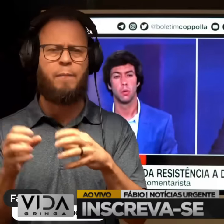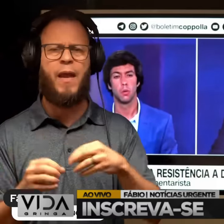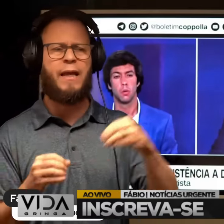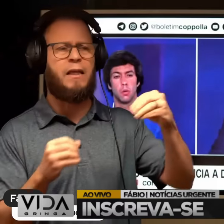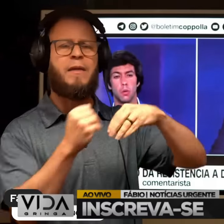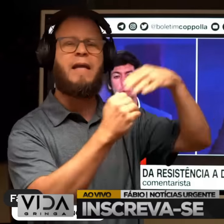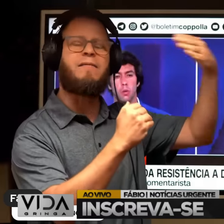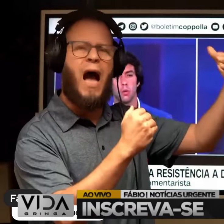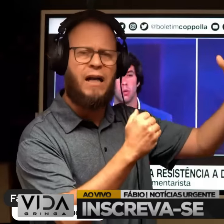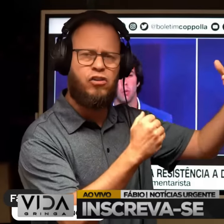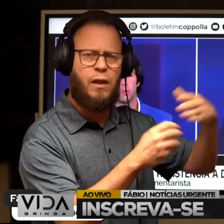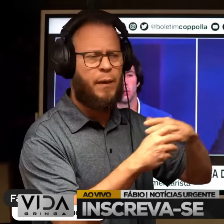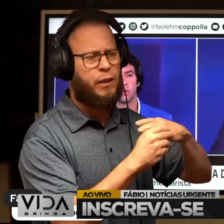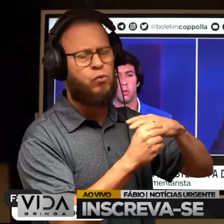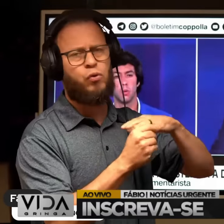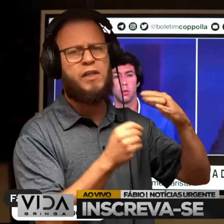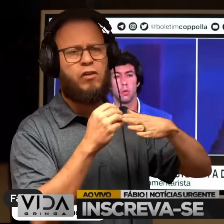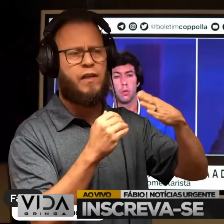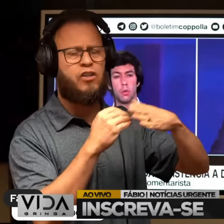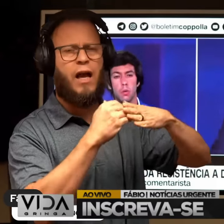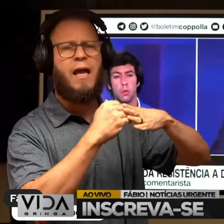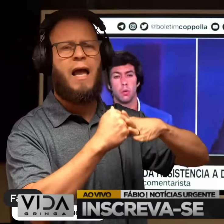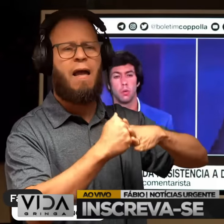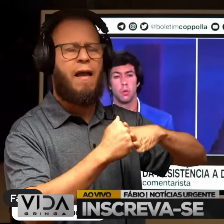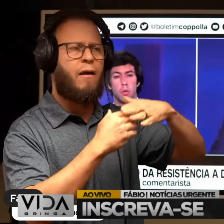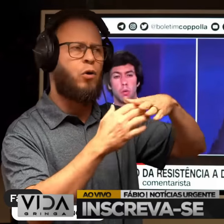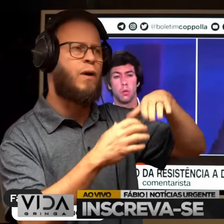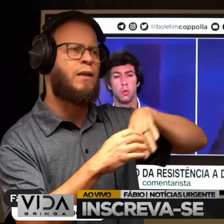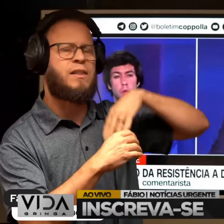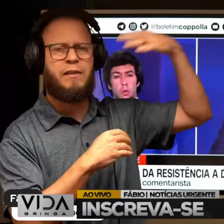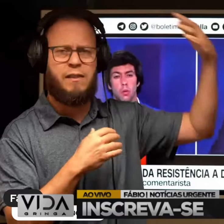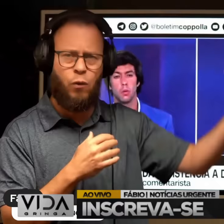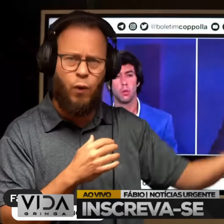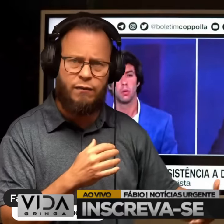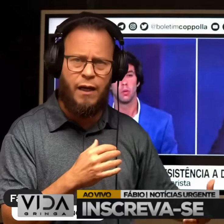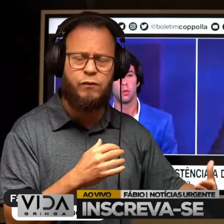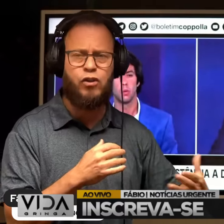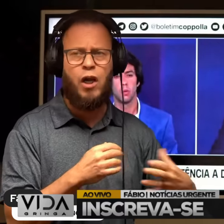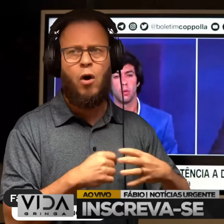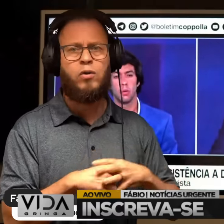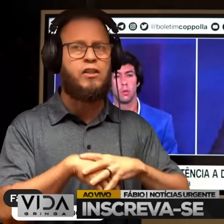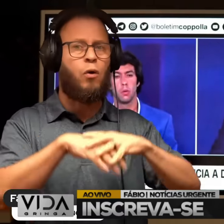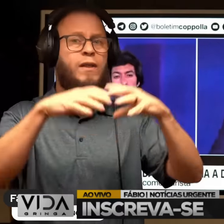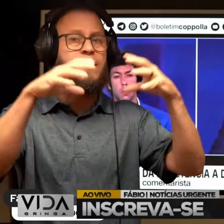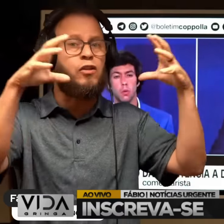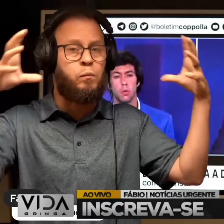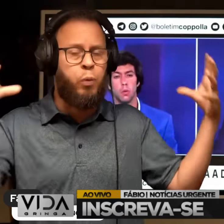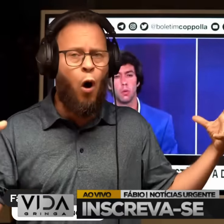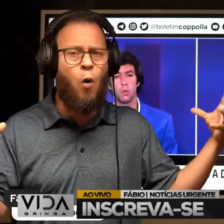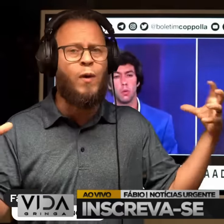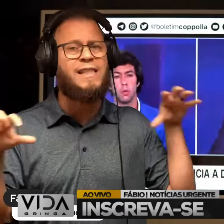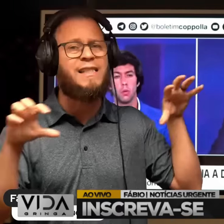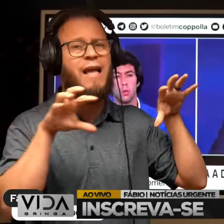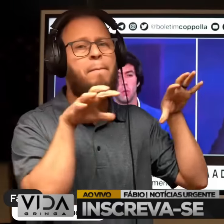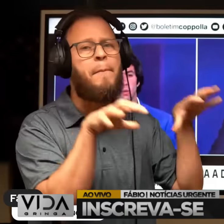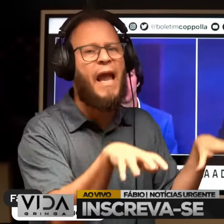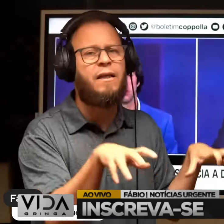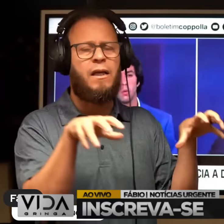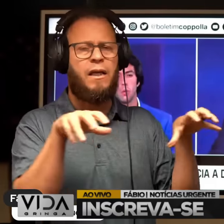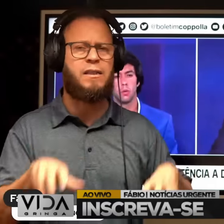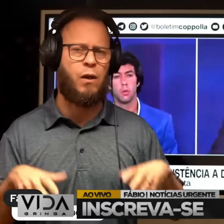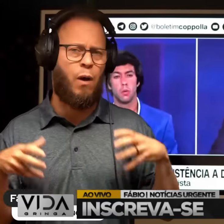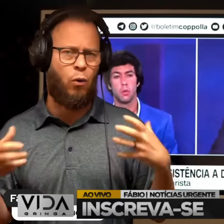mesma PEC, que limita a idade, né, para que um juiz só seja colocado acima de 50 anos, ou seja, coisas boas